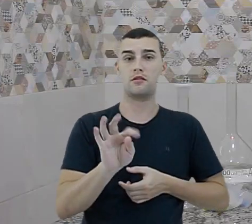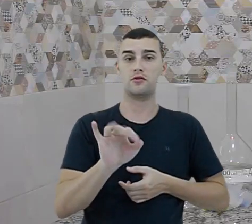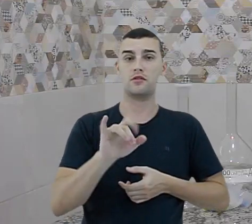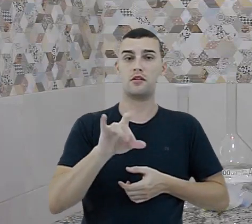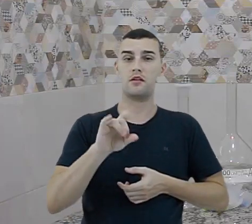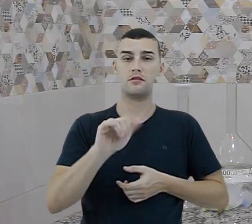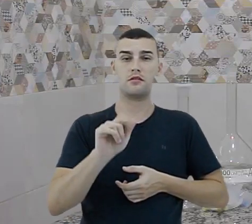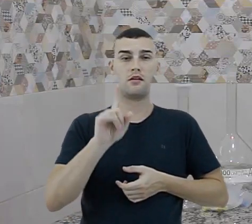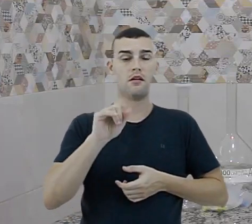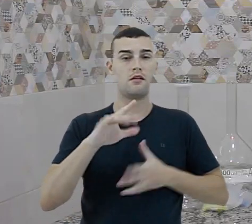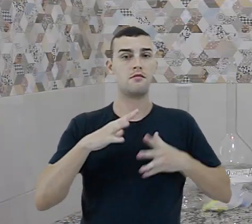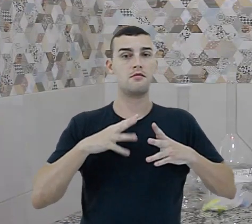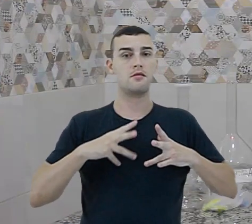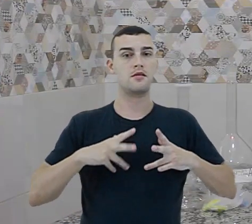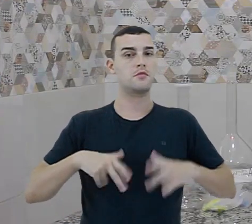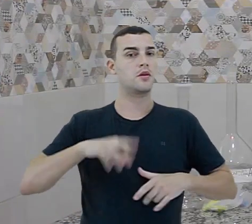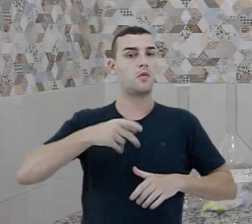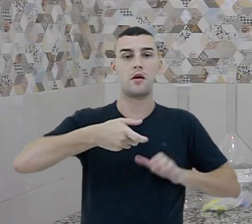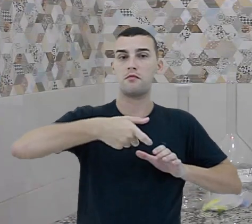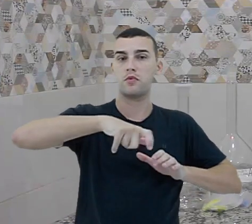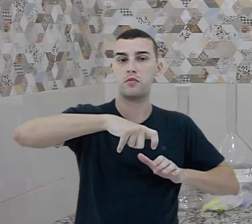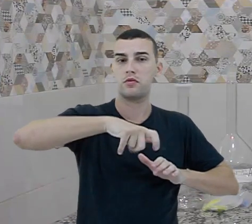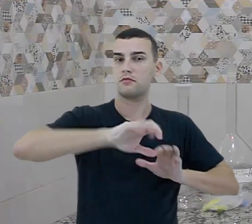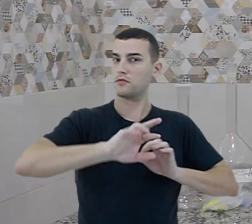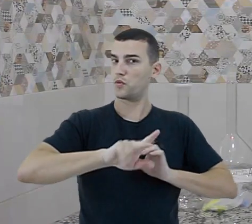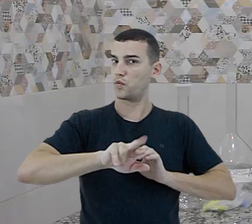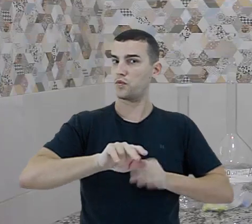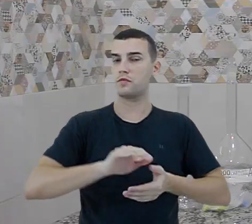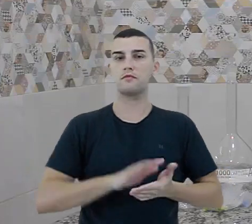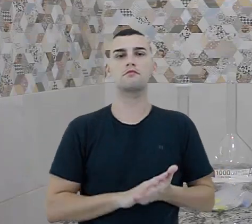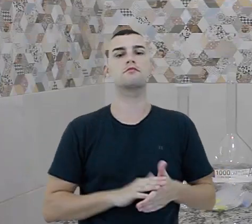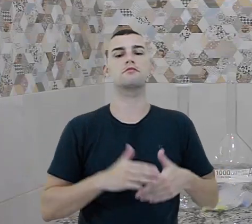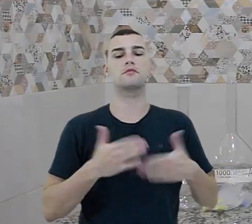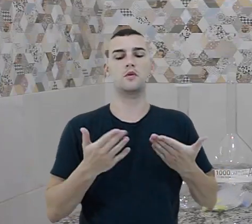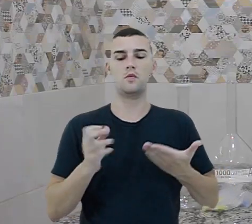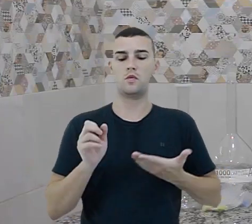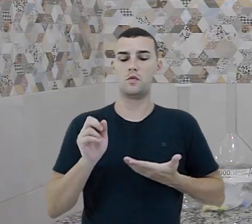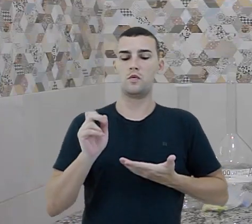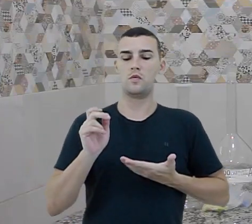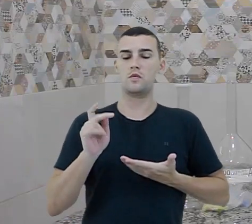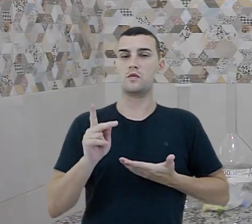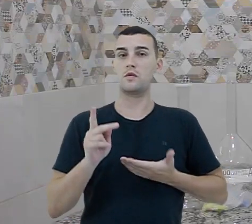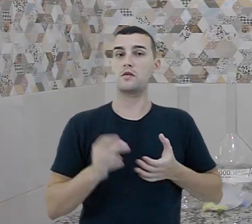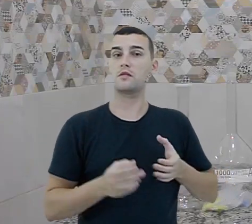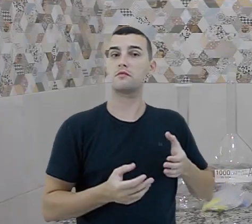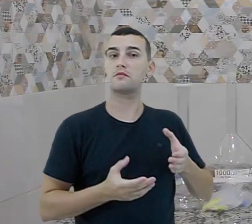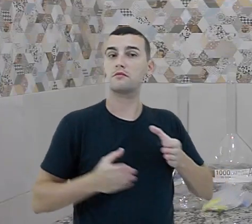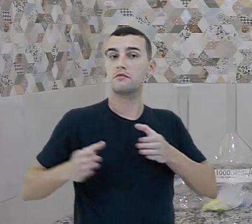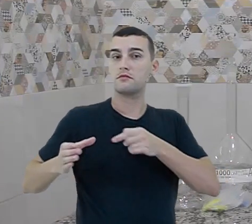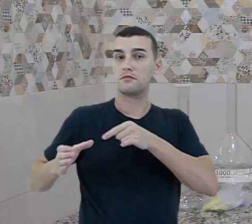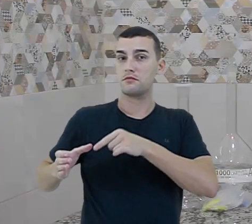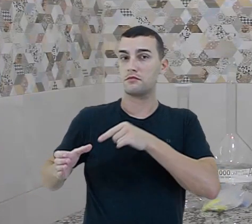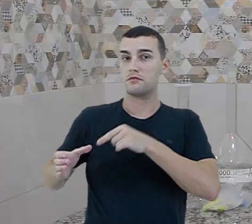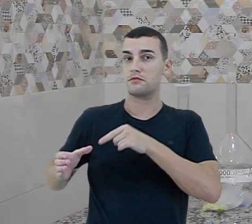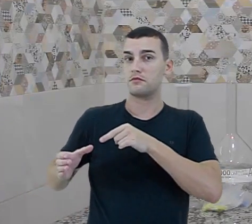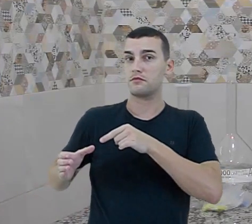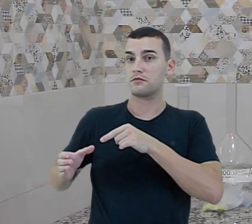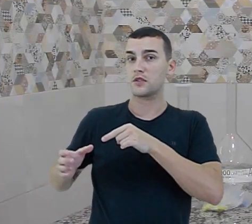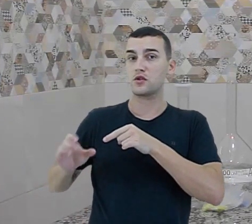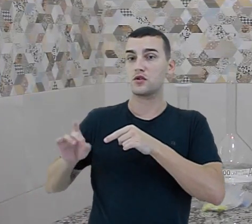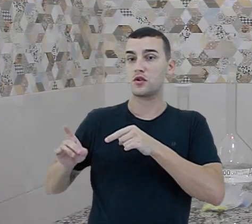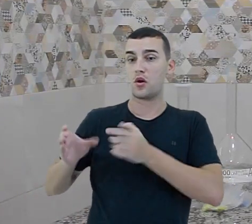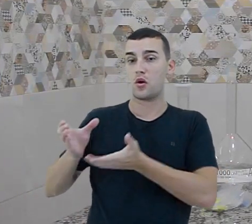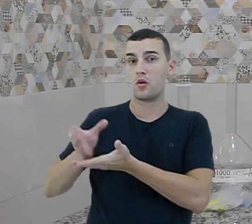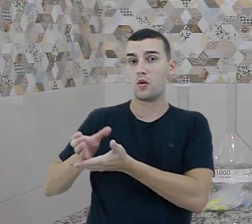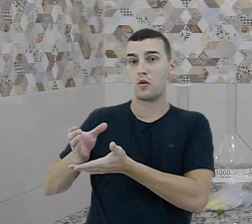água destilada que está pura, não é uma água da torneira. Então eu venho aqui, Lembrando que o meu becker